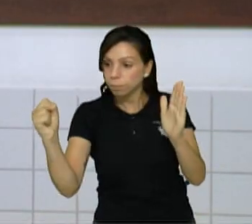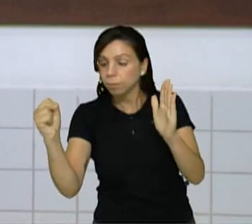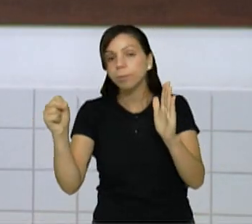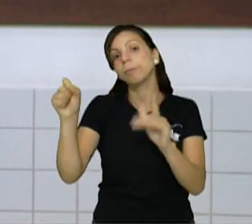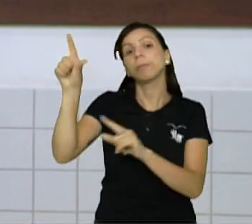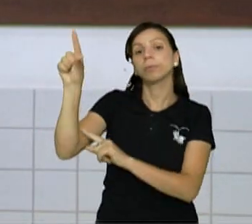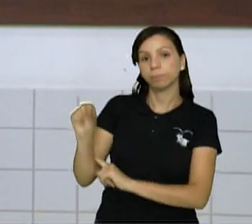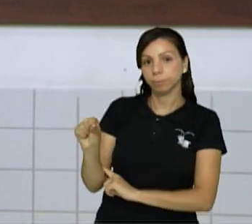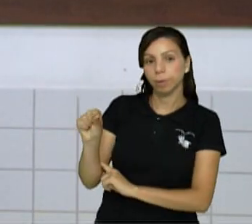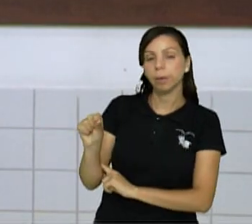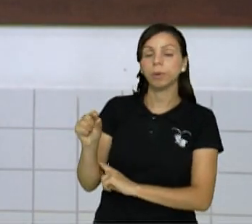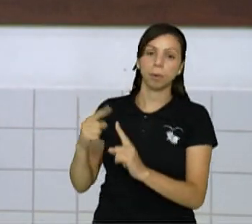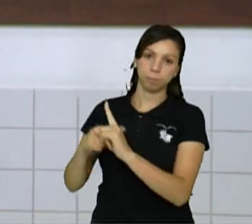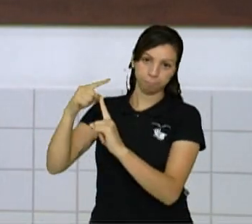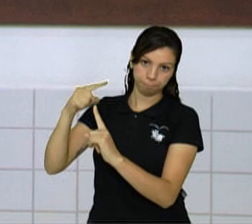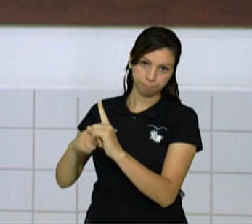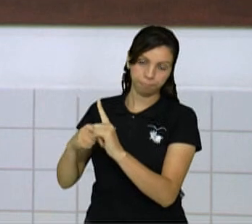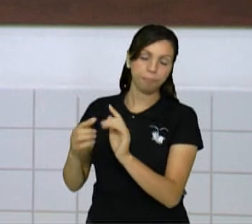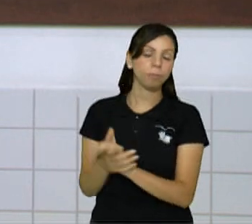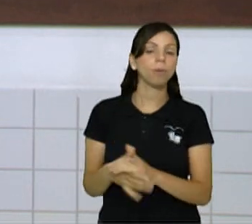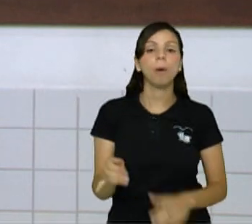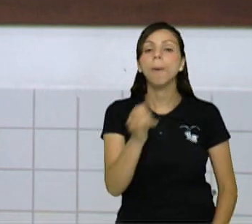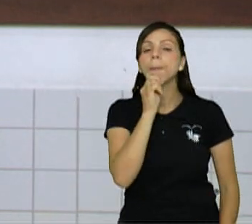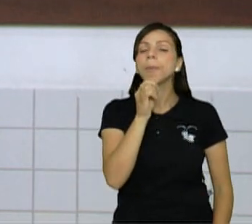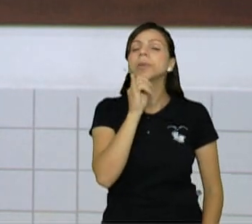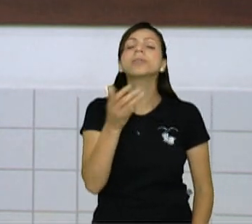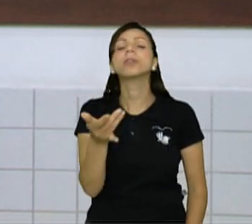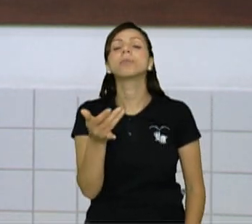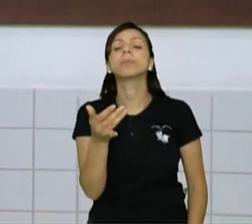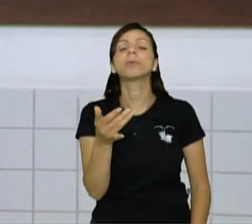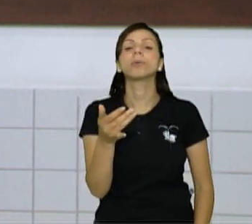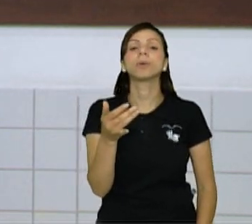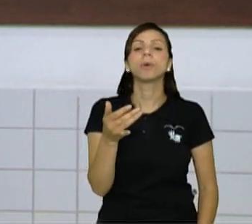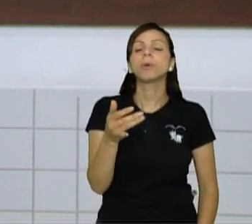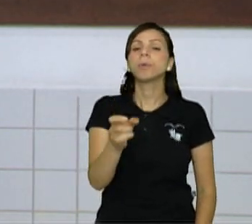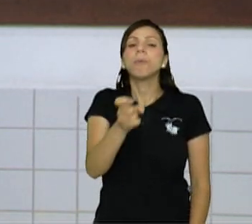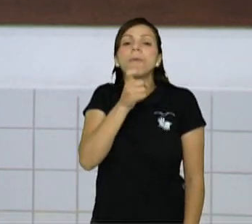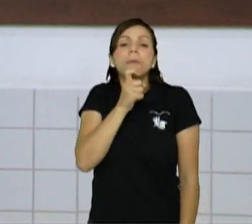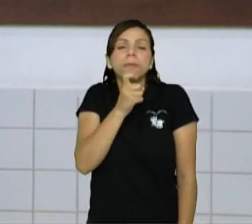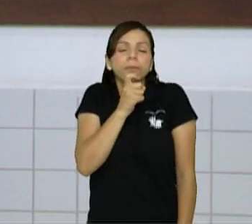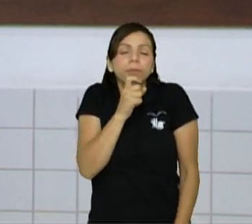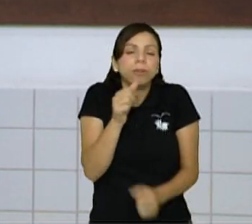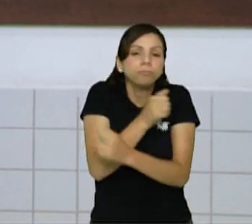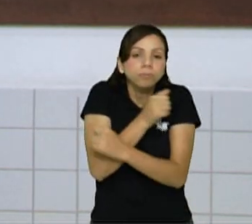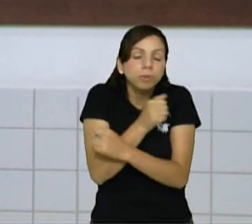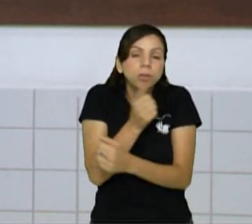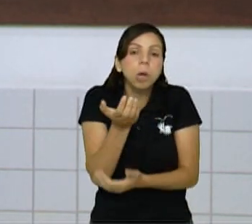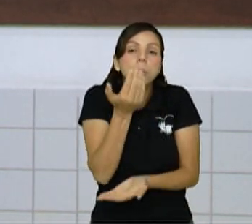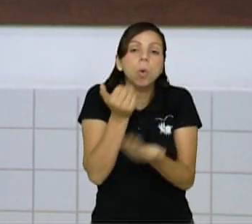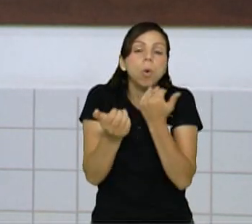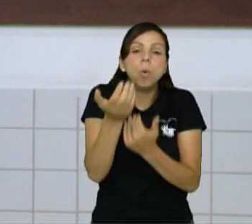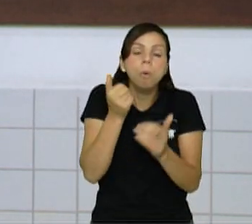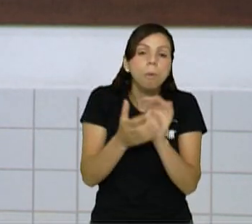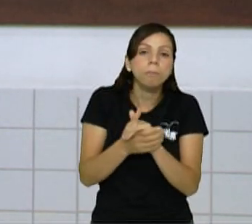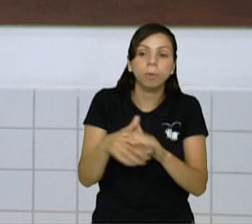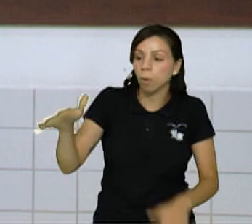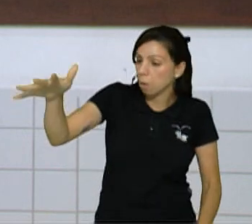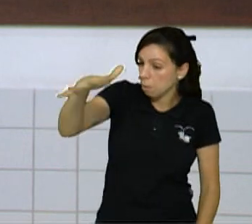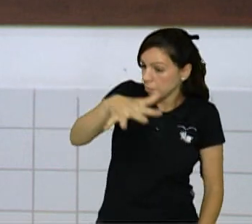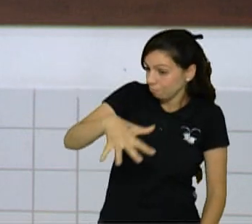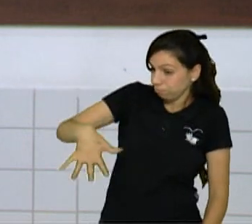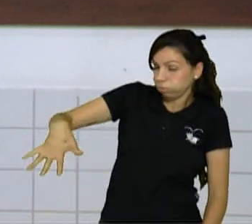mais vai esquecer. Ei, no inverno por que você come mais? Porque no inverno o ambiente ao seu redor, pessoal, ele está